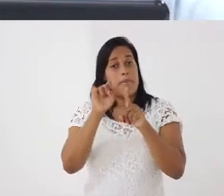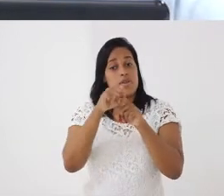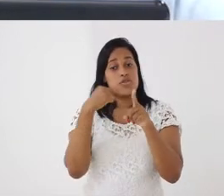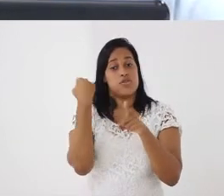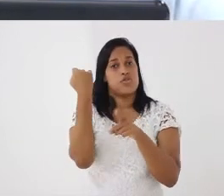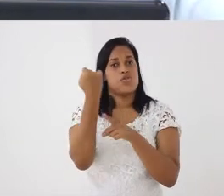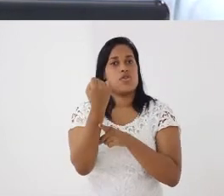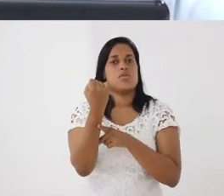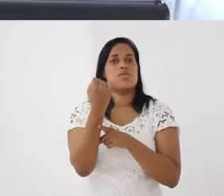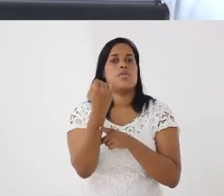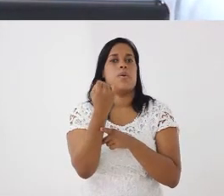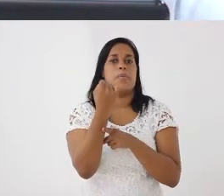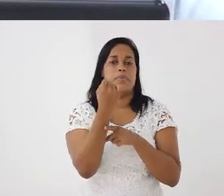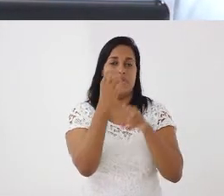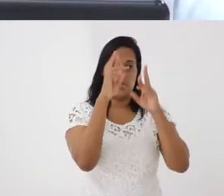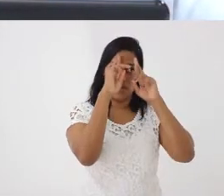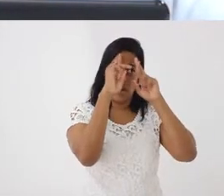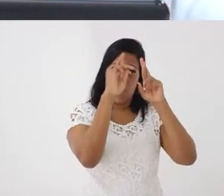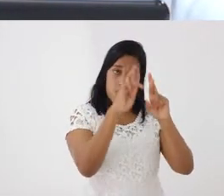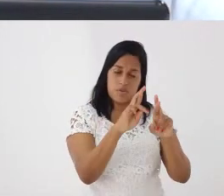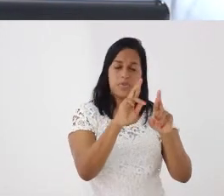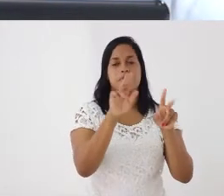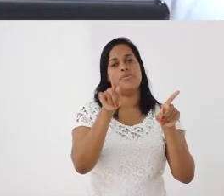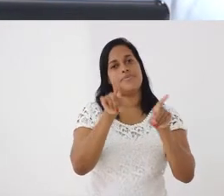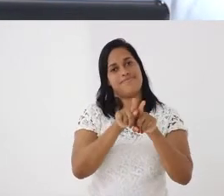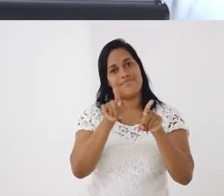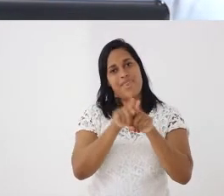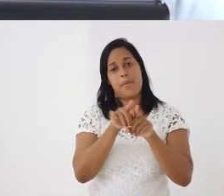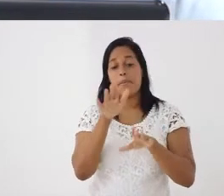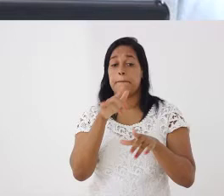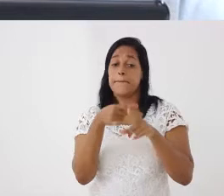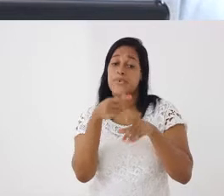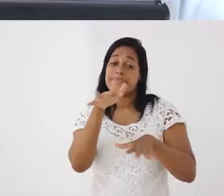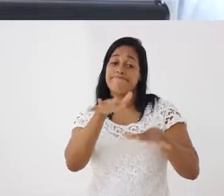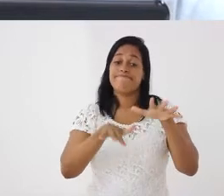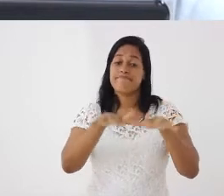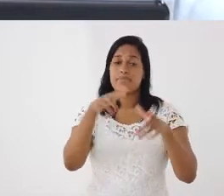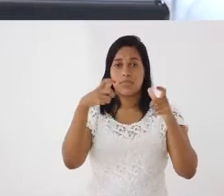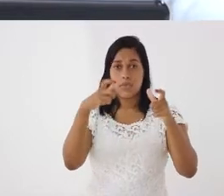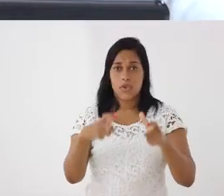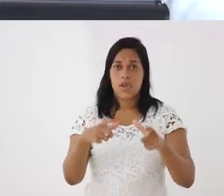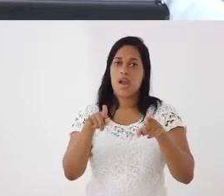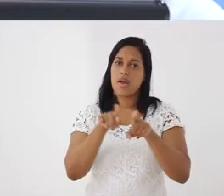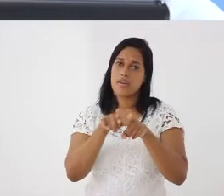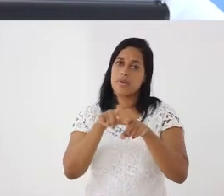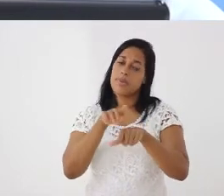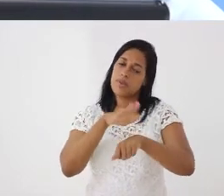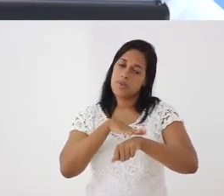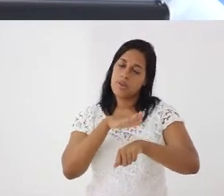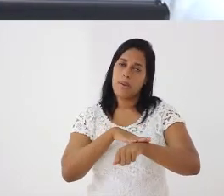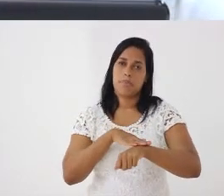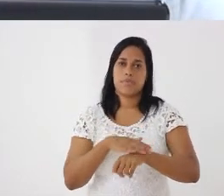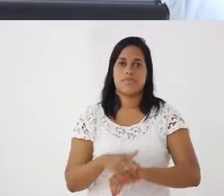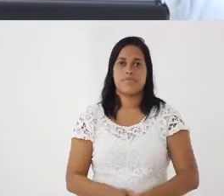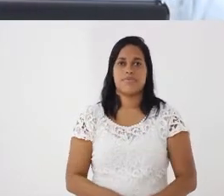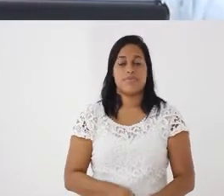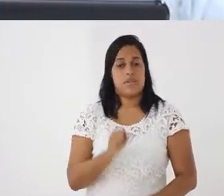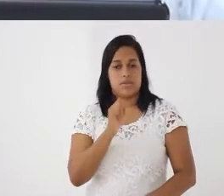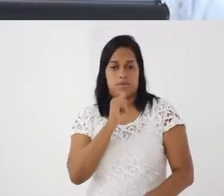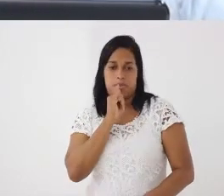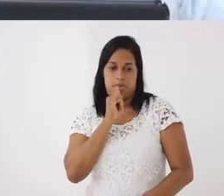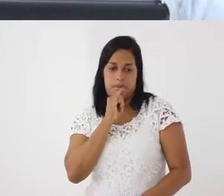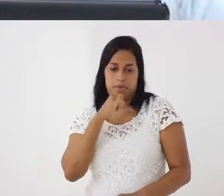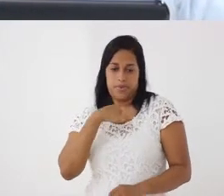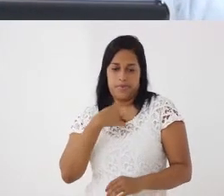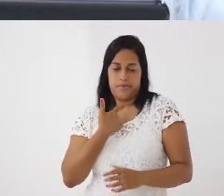socialmente irresponsável em outro momento, dependendo do lugar e das circunstâncias. Então, se eu tiver